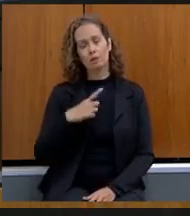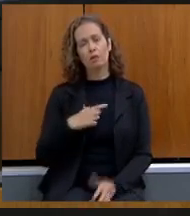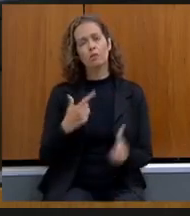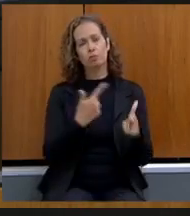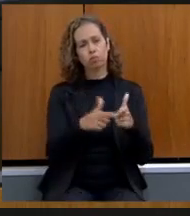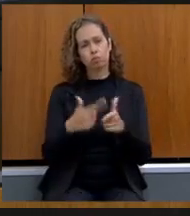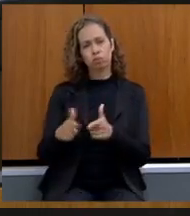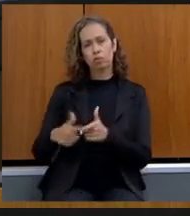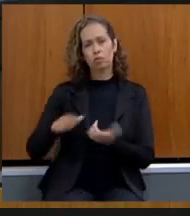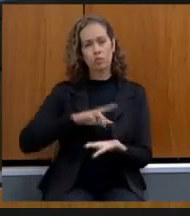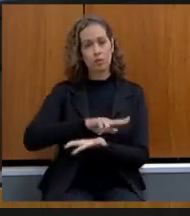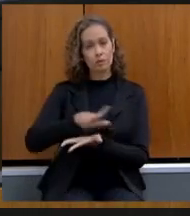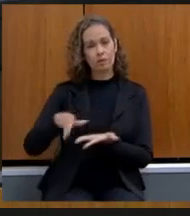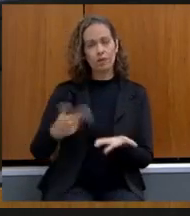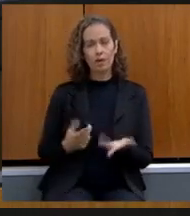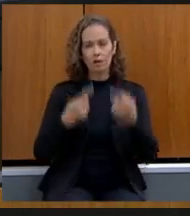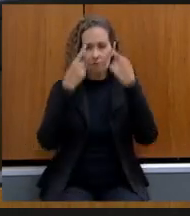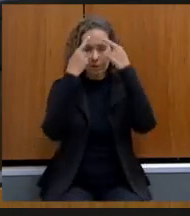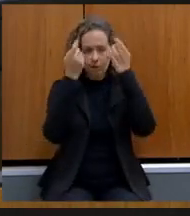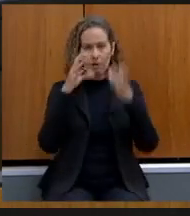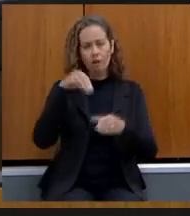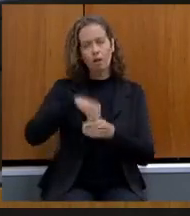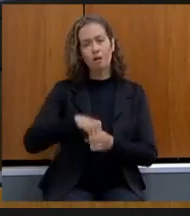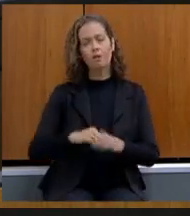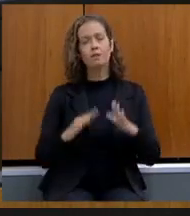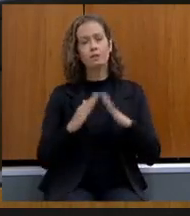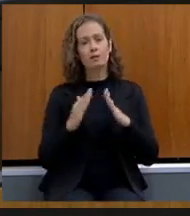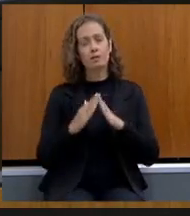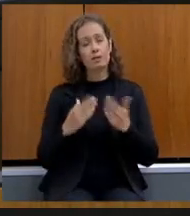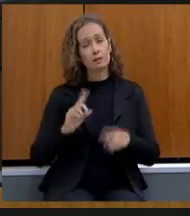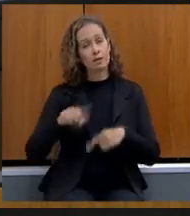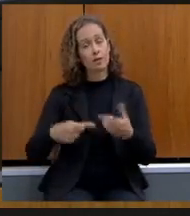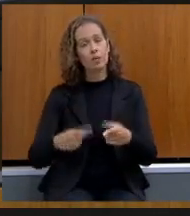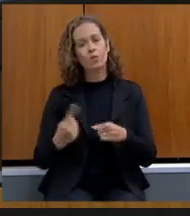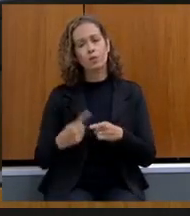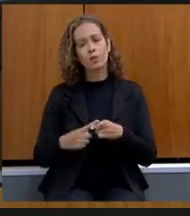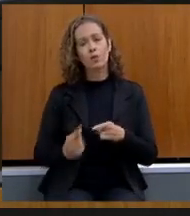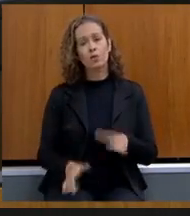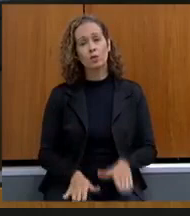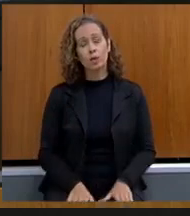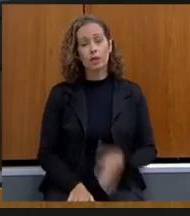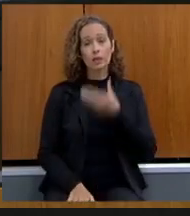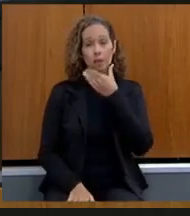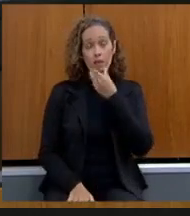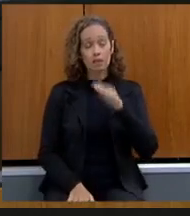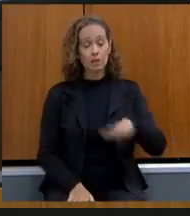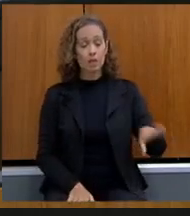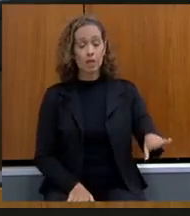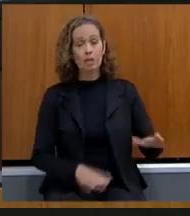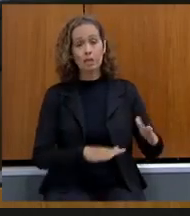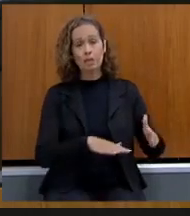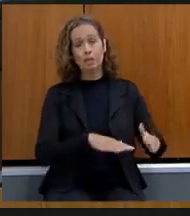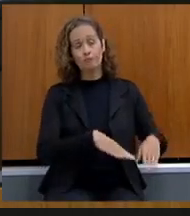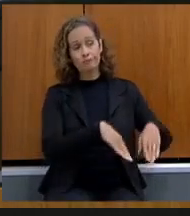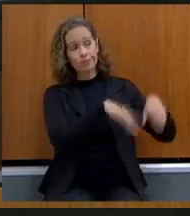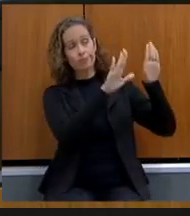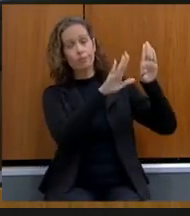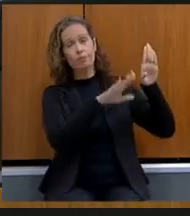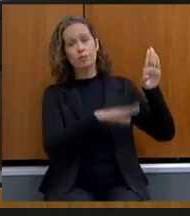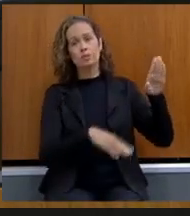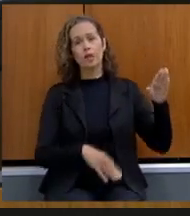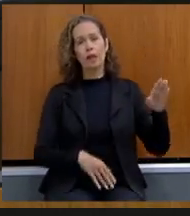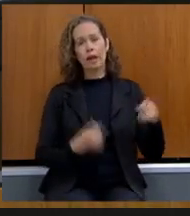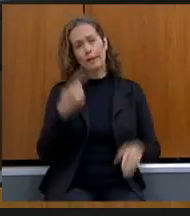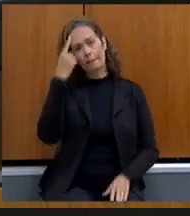problemas problemas de violência doméstica depois porque esses meninos se tornam homens e acham que têm o direito de